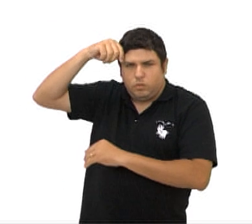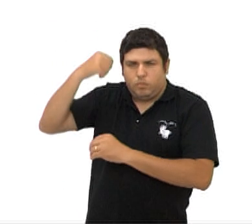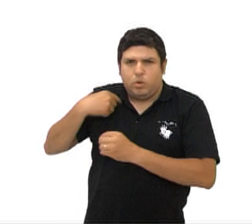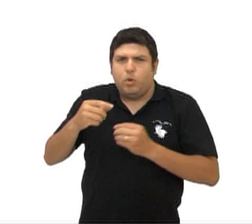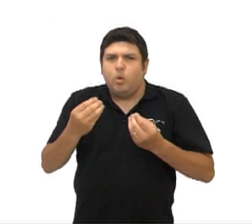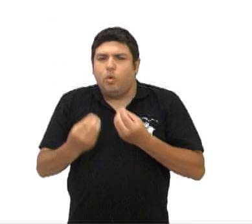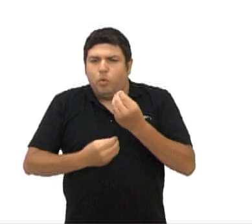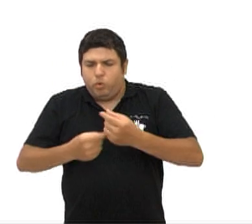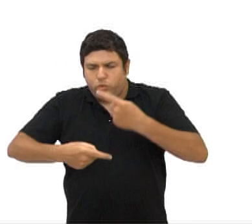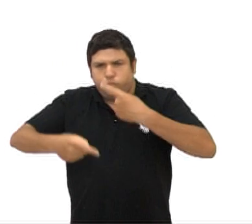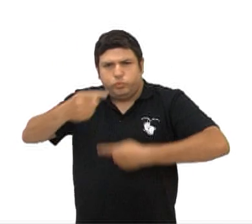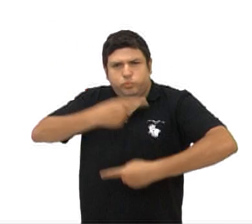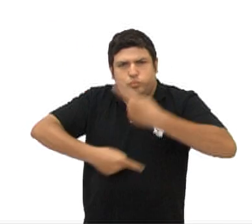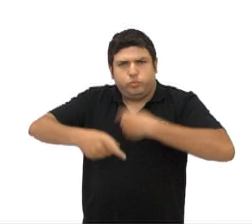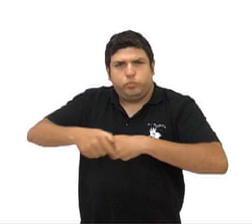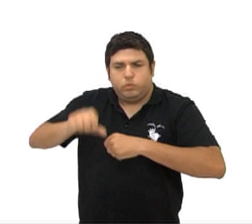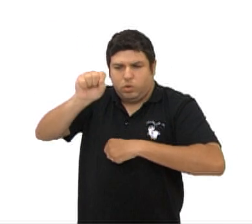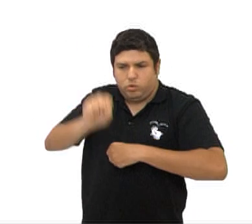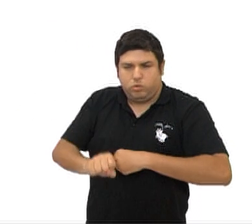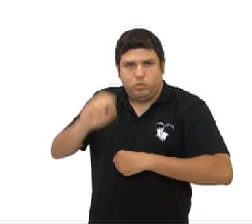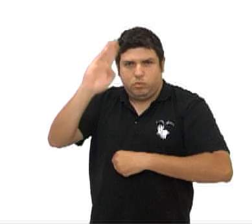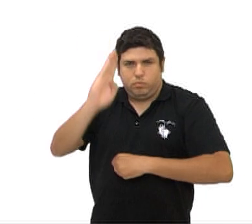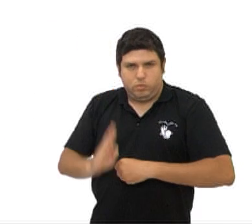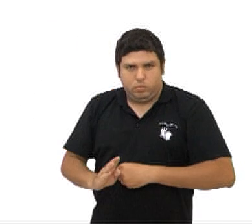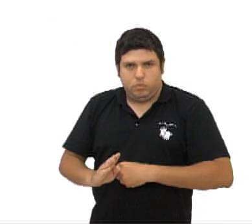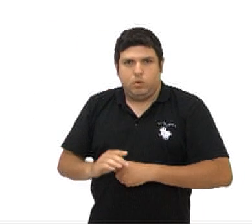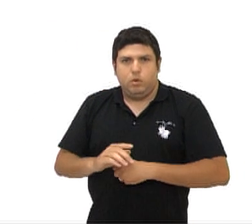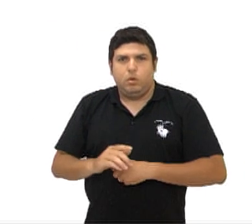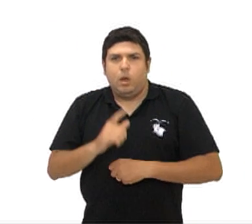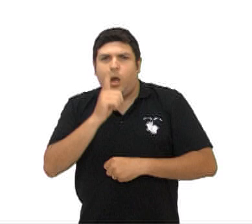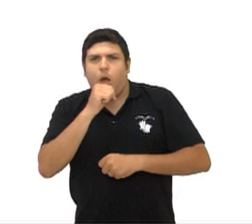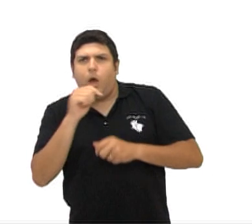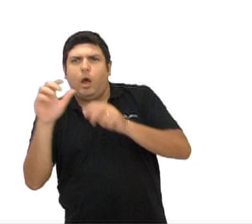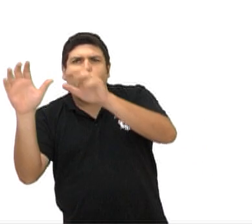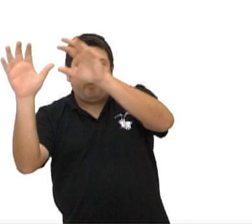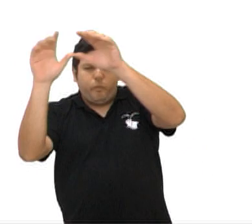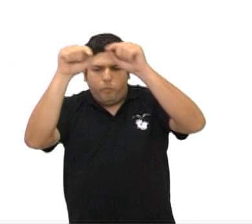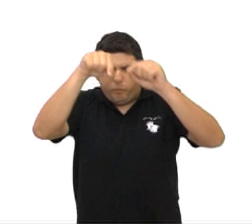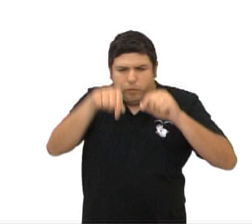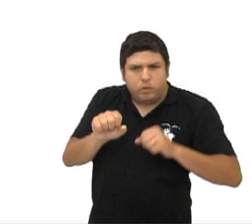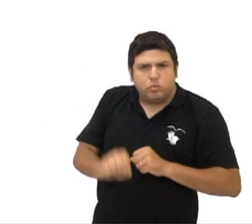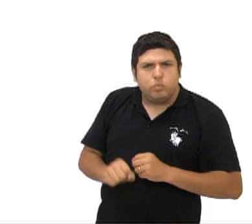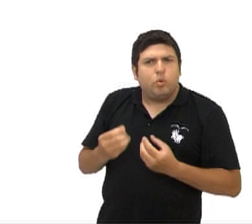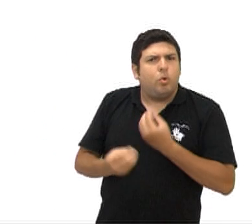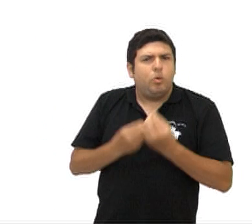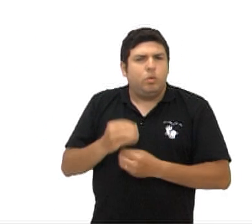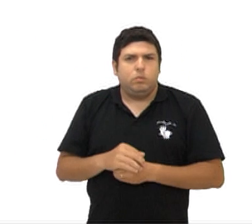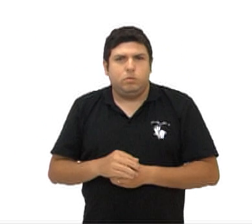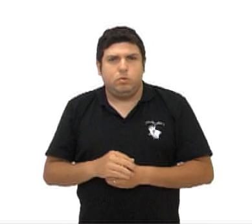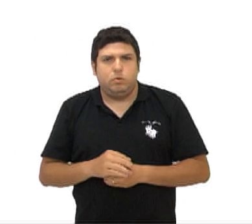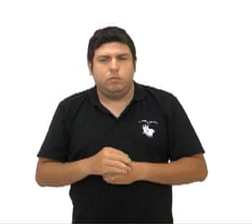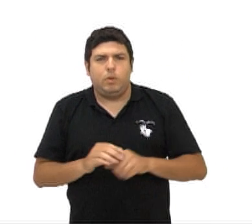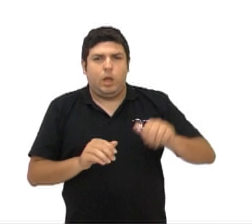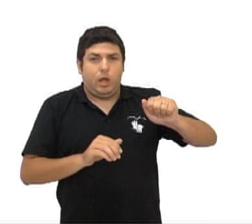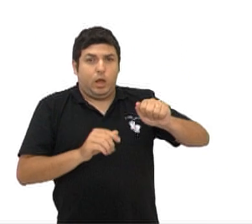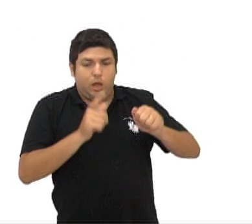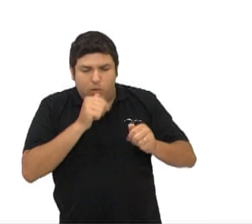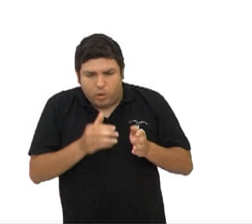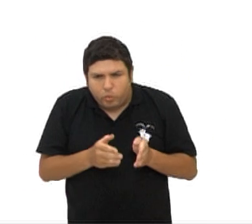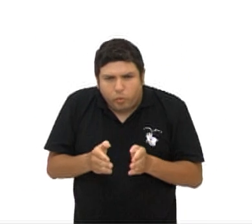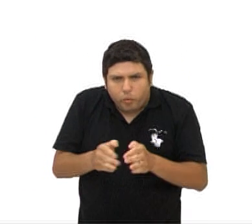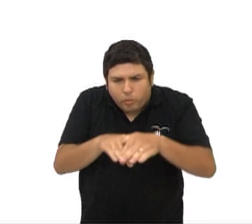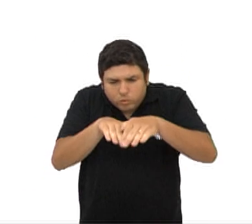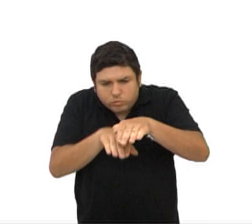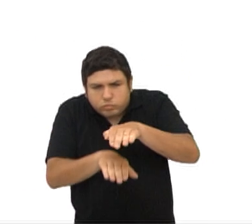Brasil. A água da região amazônica chega ao sul por, letra A, aquíferos subterrâneos, letra